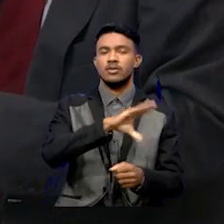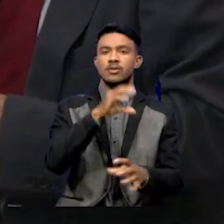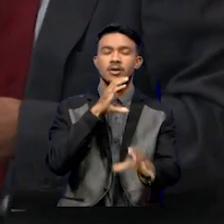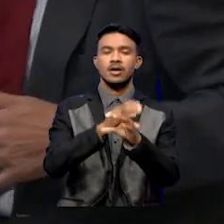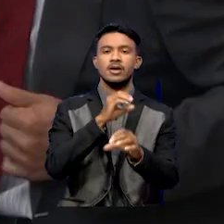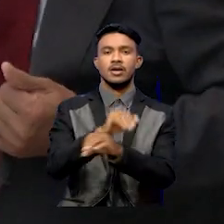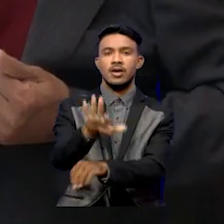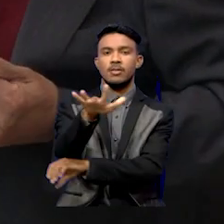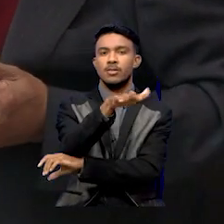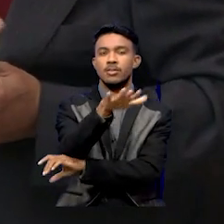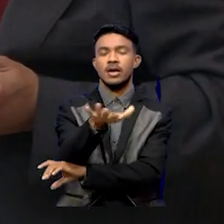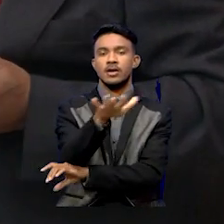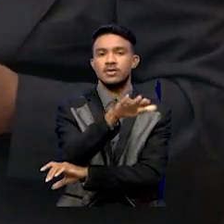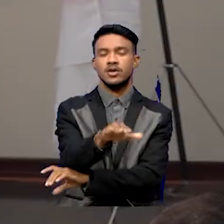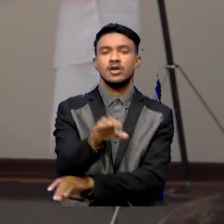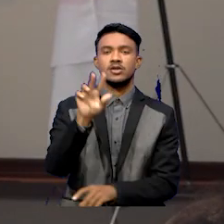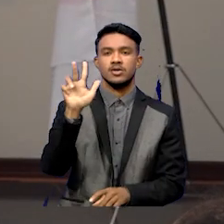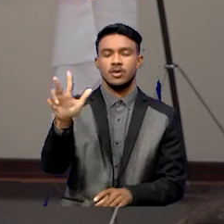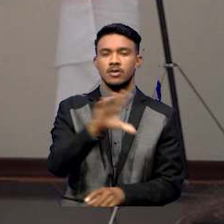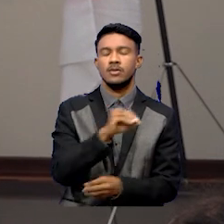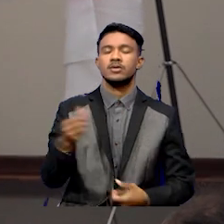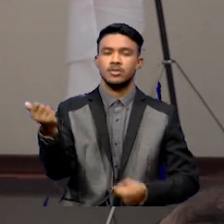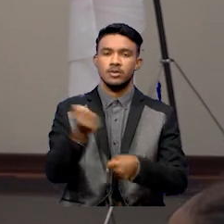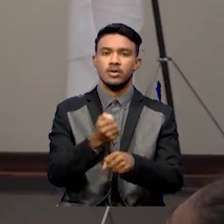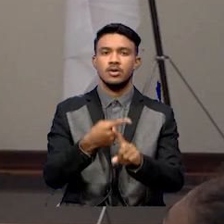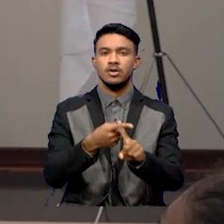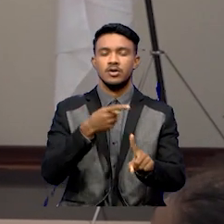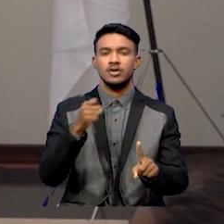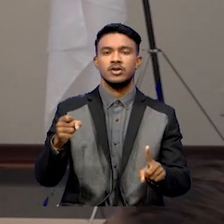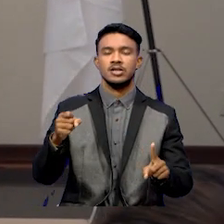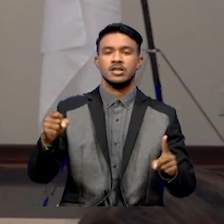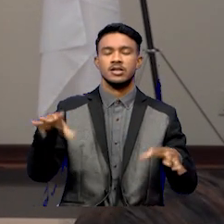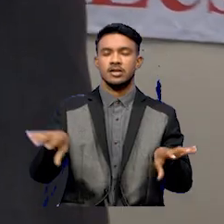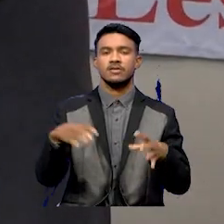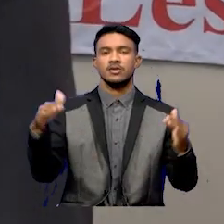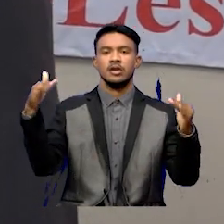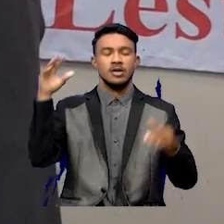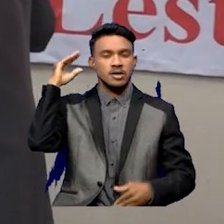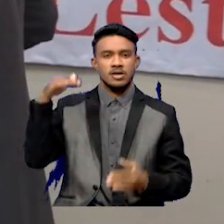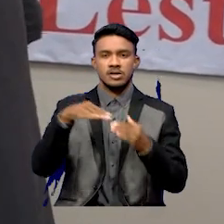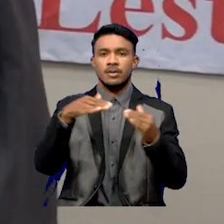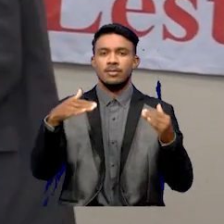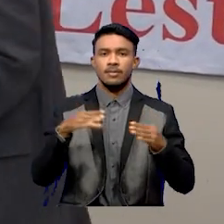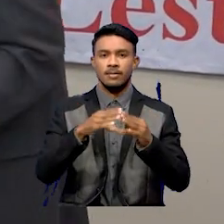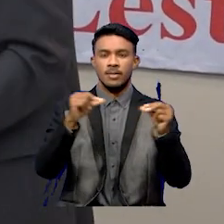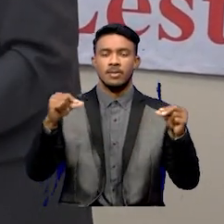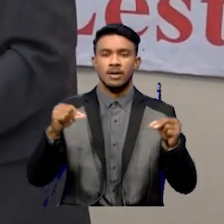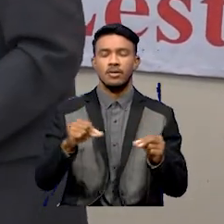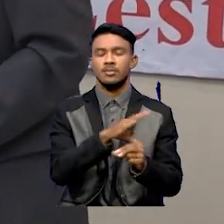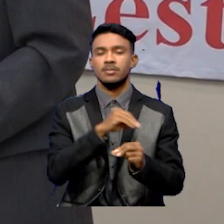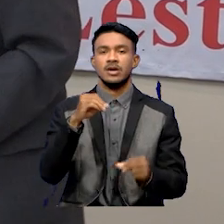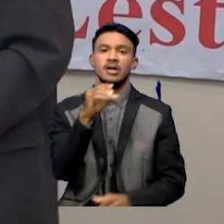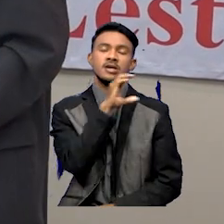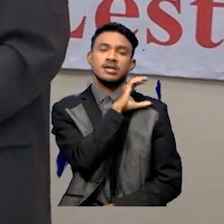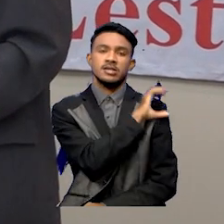tolo. Apoio Hirakne fornece lihusi esquema Japão-Nian, lihusi projeto fundo assistência para segurança humana e